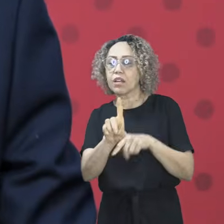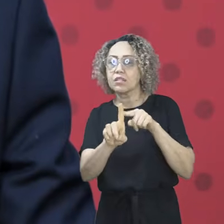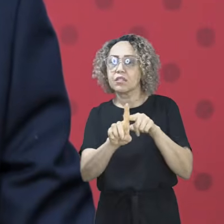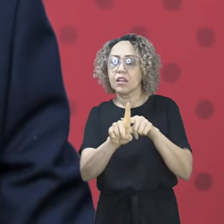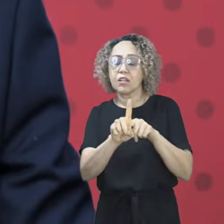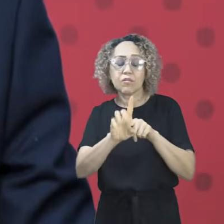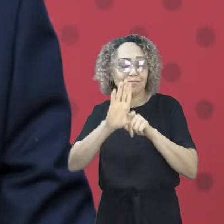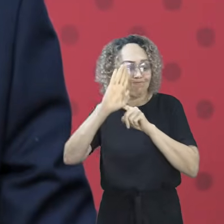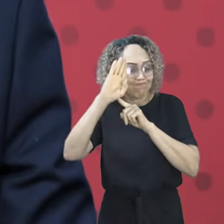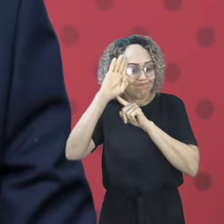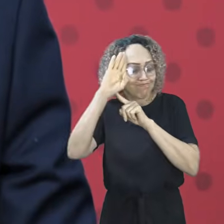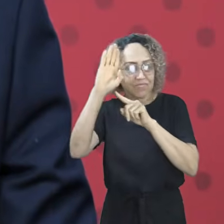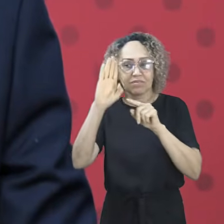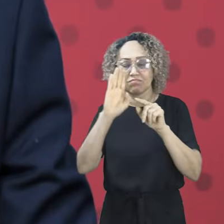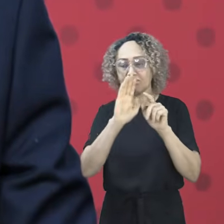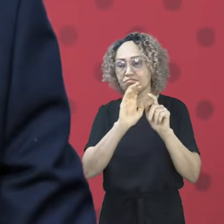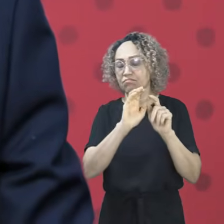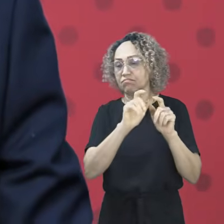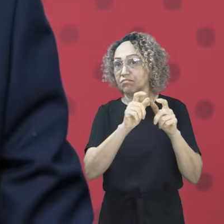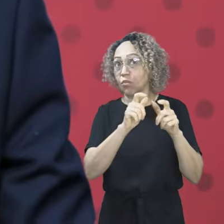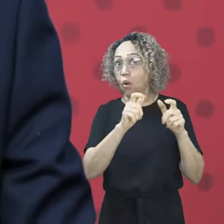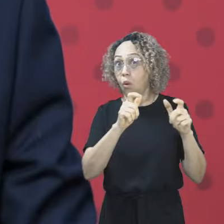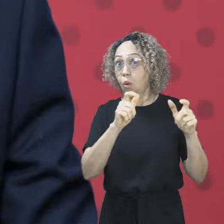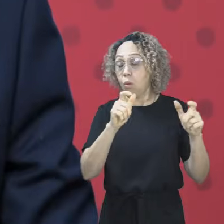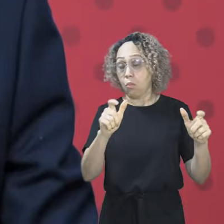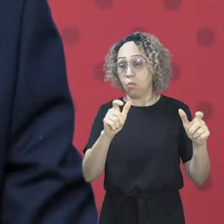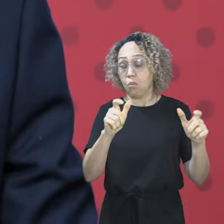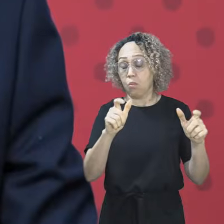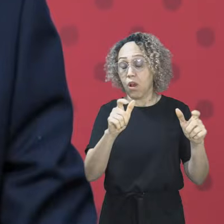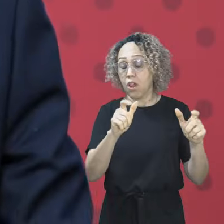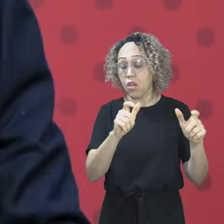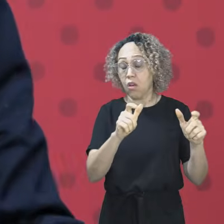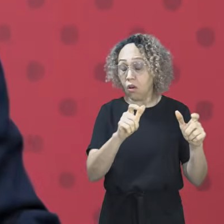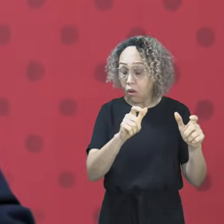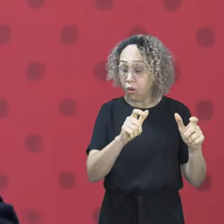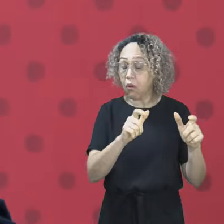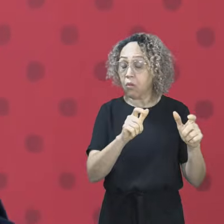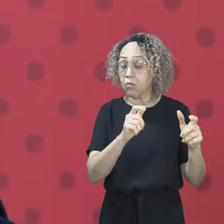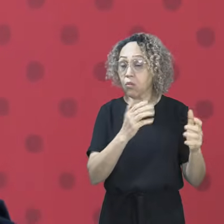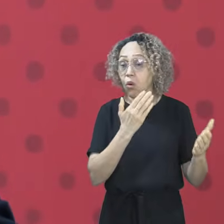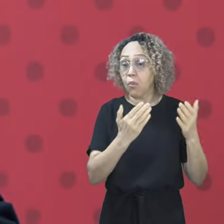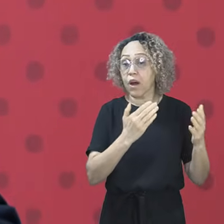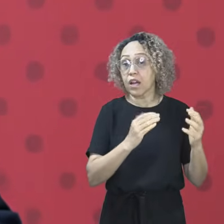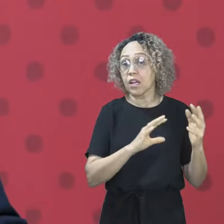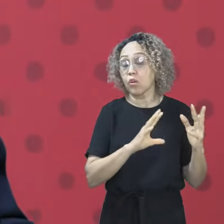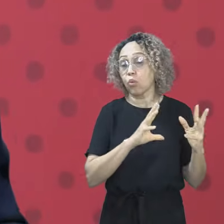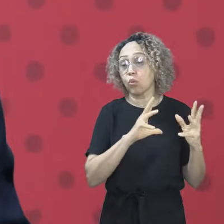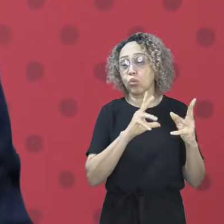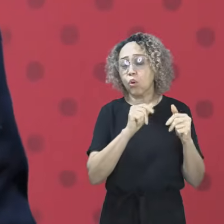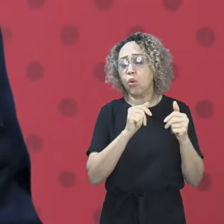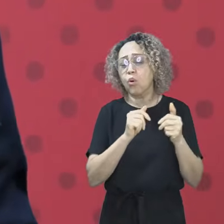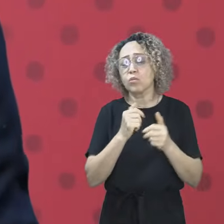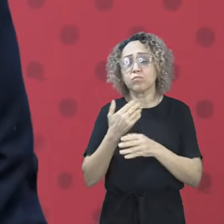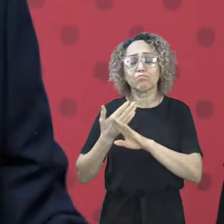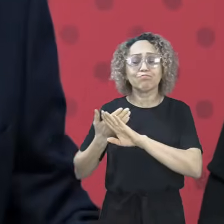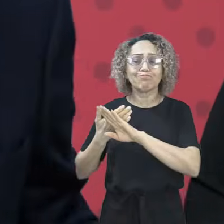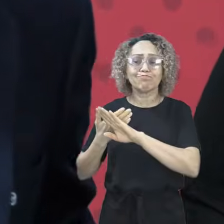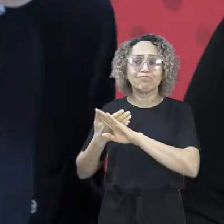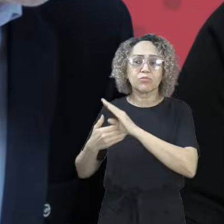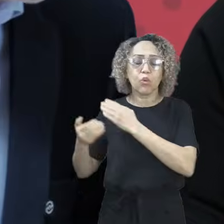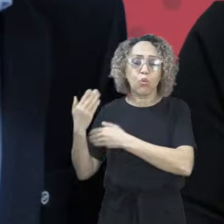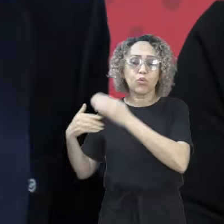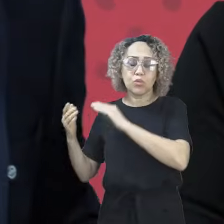entre todos os que a gente realizou. Em 2009, fizemos um PED,